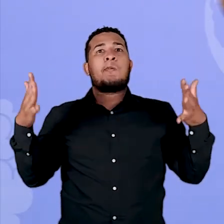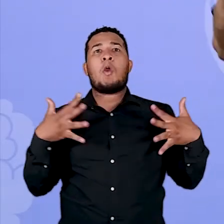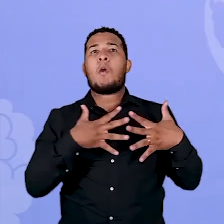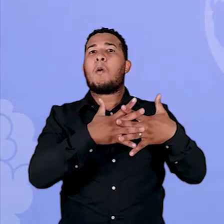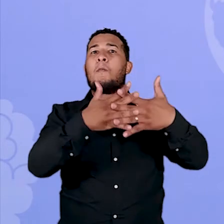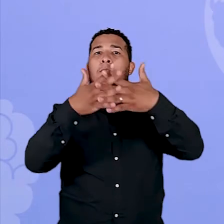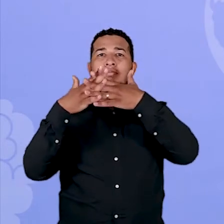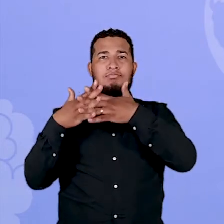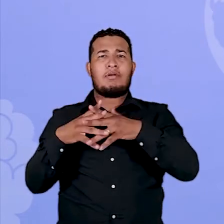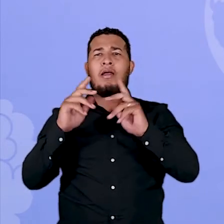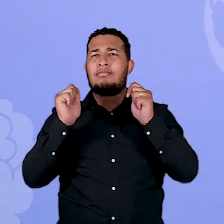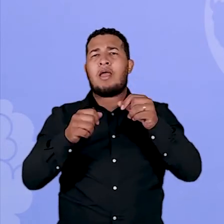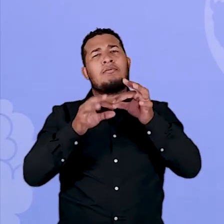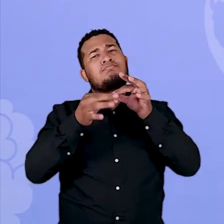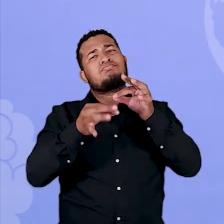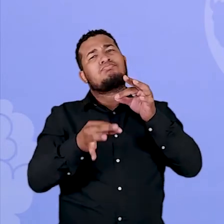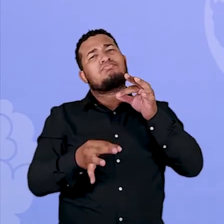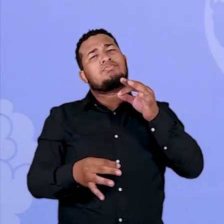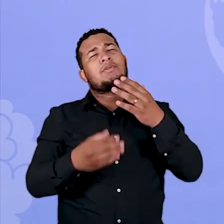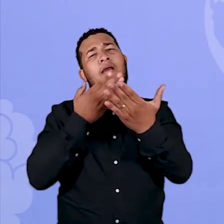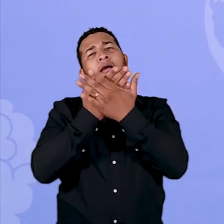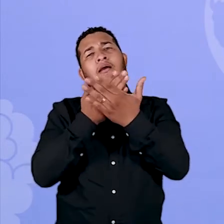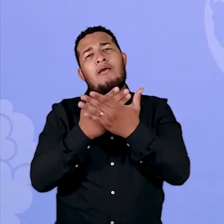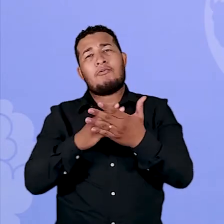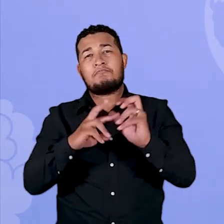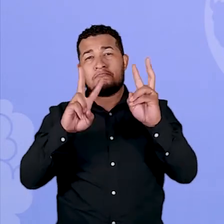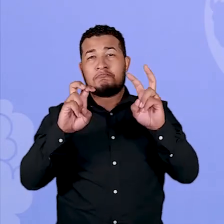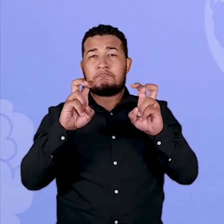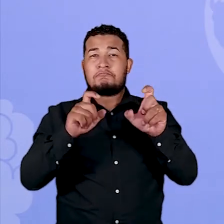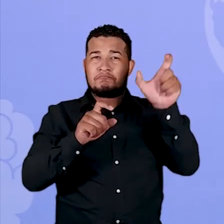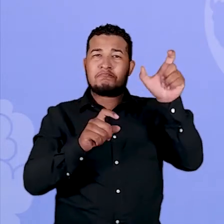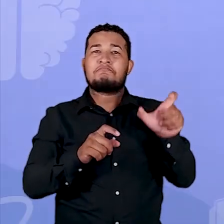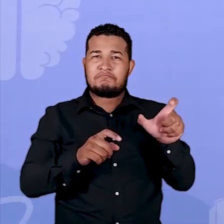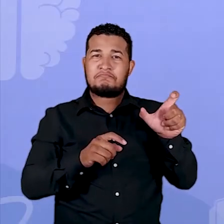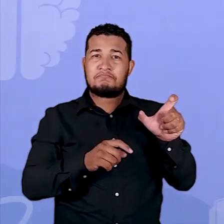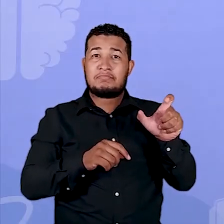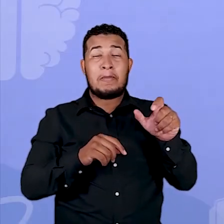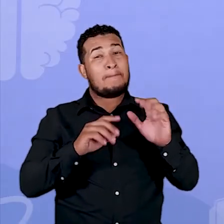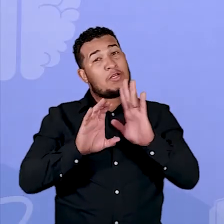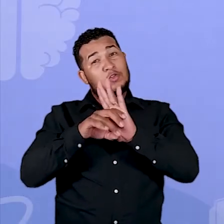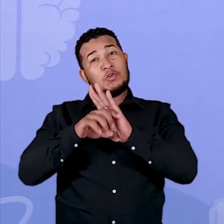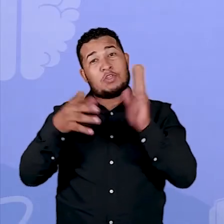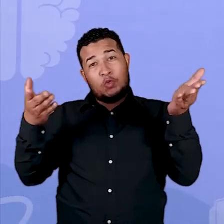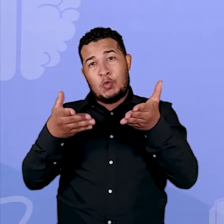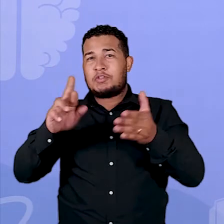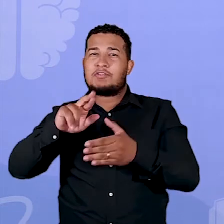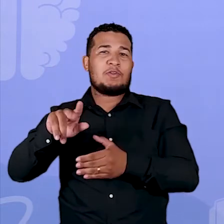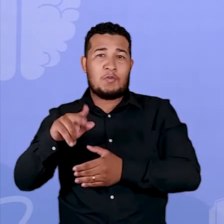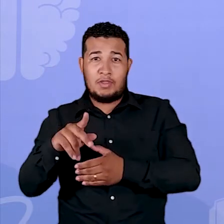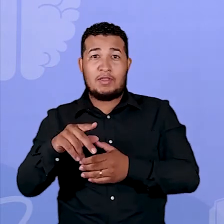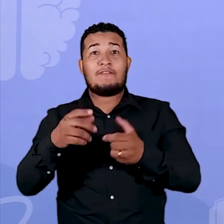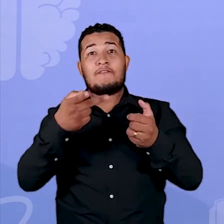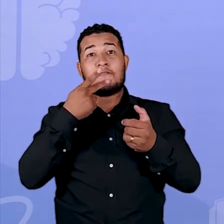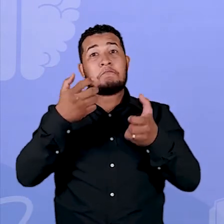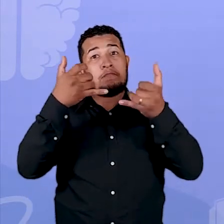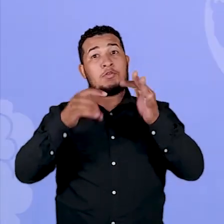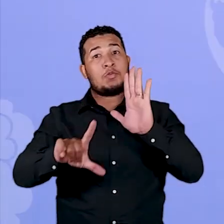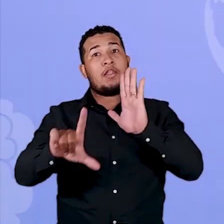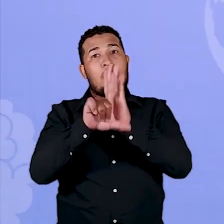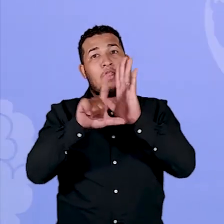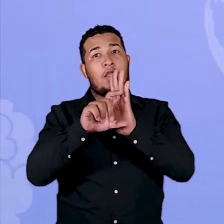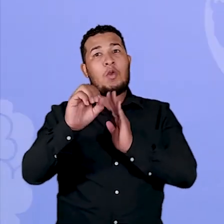muito complexo, que daria para a gente falar aqui várias aulas somente sobre esse carinha aí. Não é a ideia da aula de hoje, a gente vai falar sobre a lei de